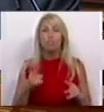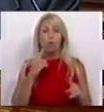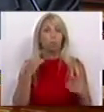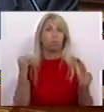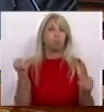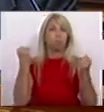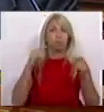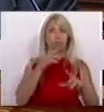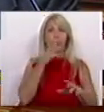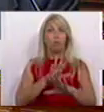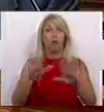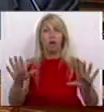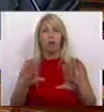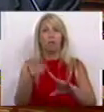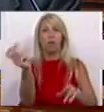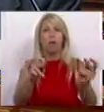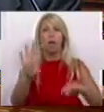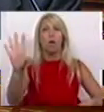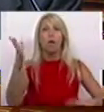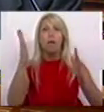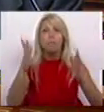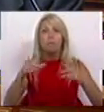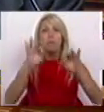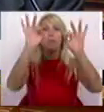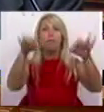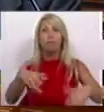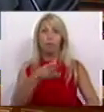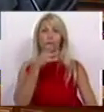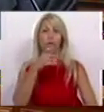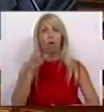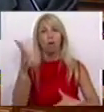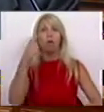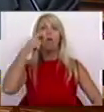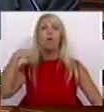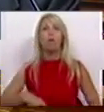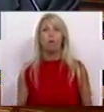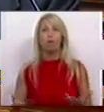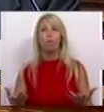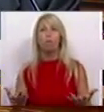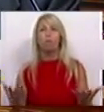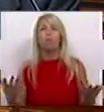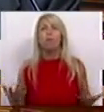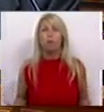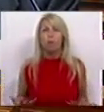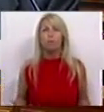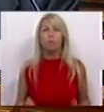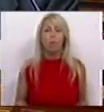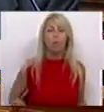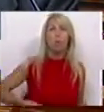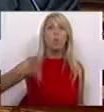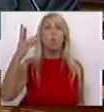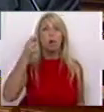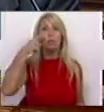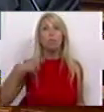preciso acabar com esses dramas humanos. Neste momento, quantos serão os seres humanos oriundos do Norte